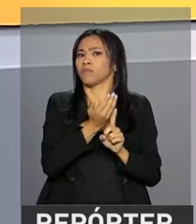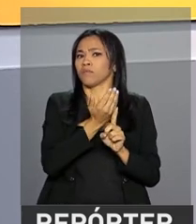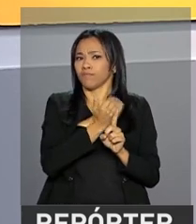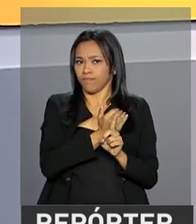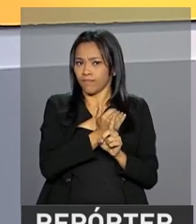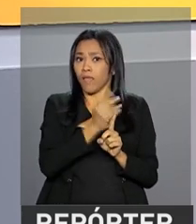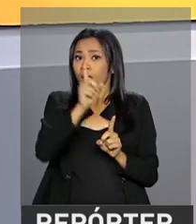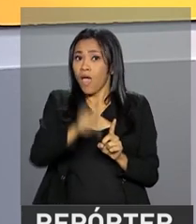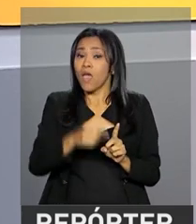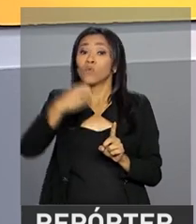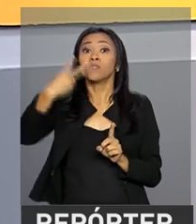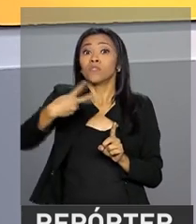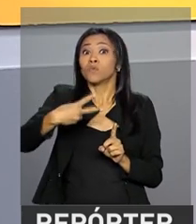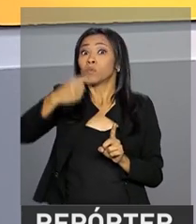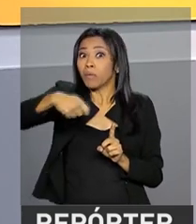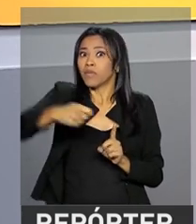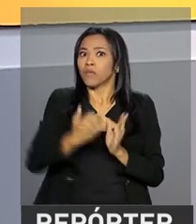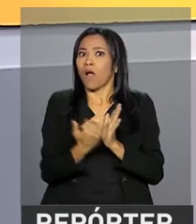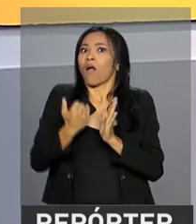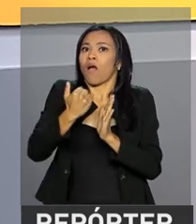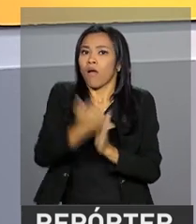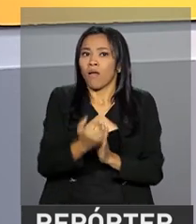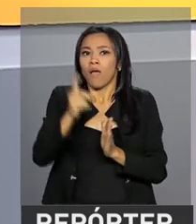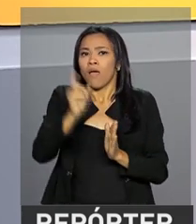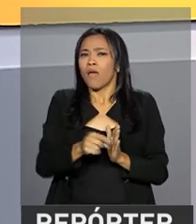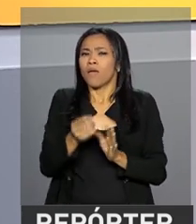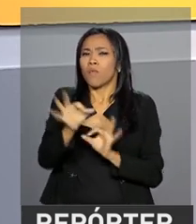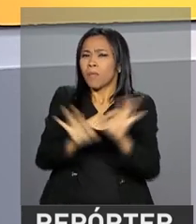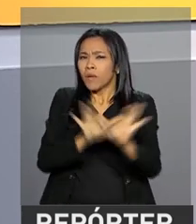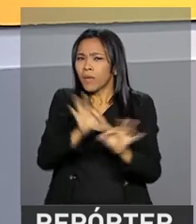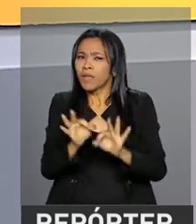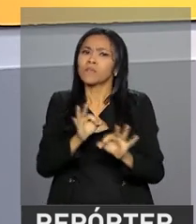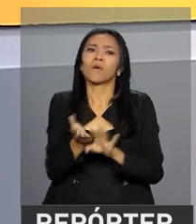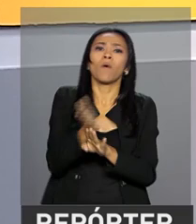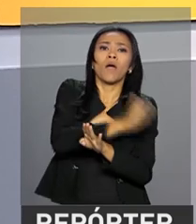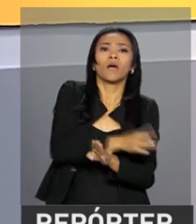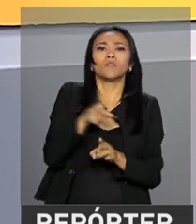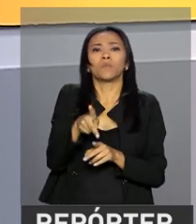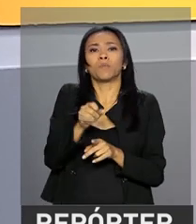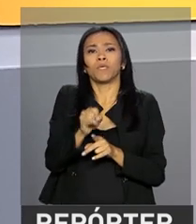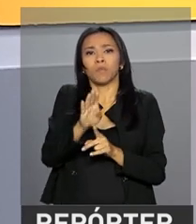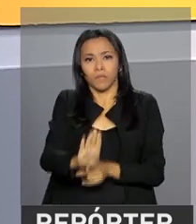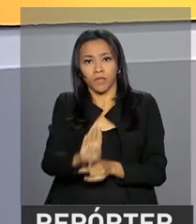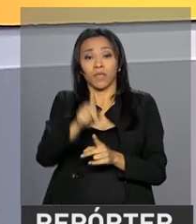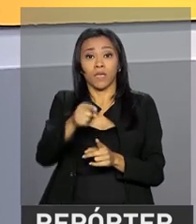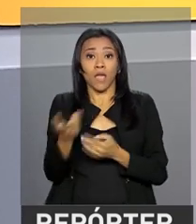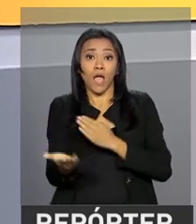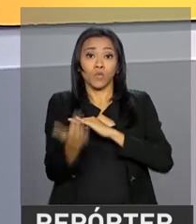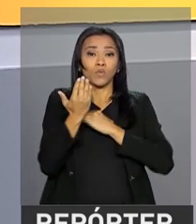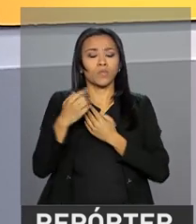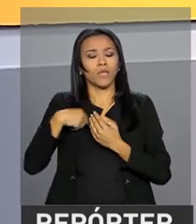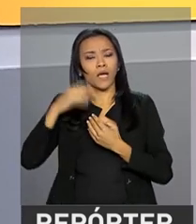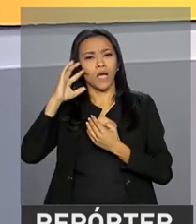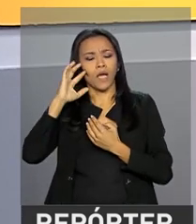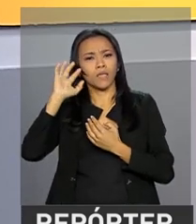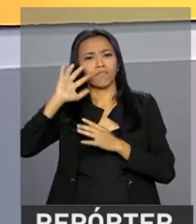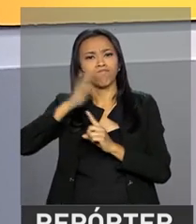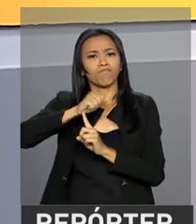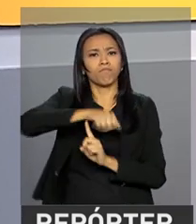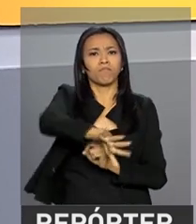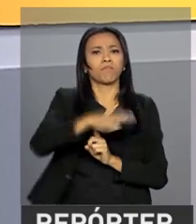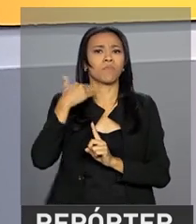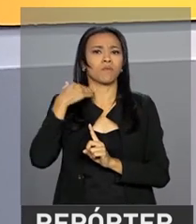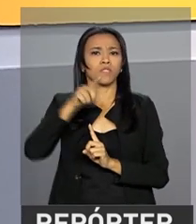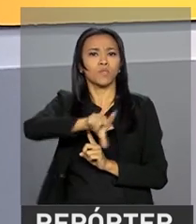foi o segundo mês seguido de alta considerada uma prévia do pib o ibc-br ajuda o banco central a tomar decisões sobre a taxa